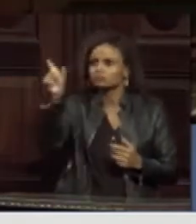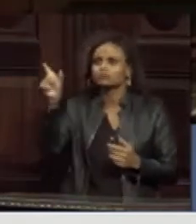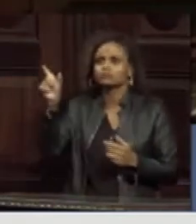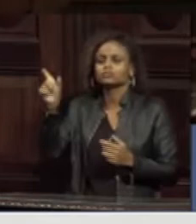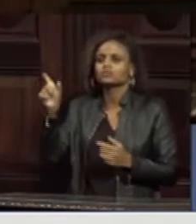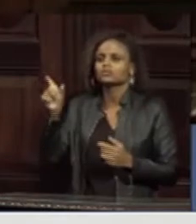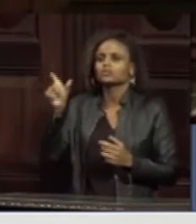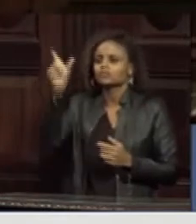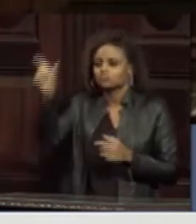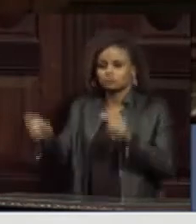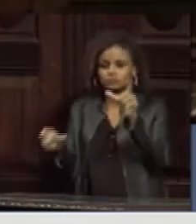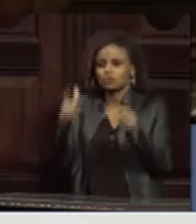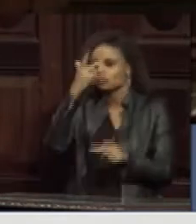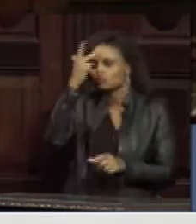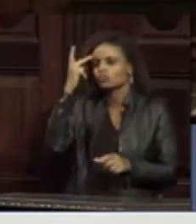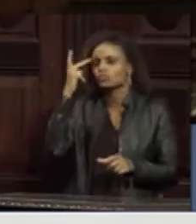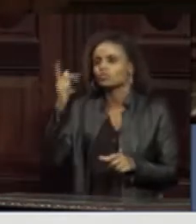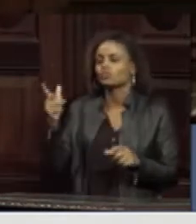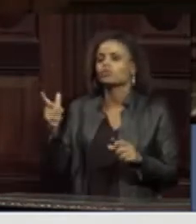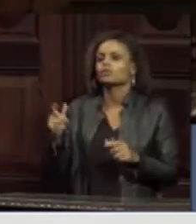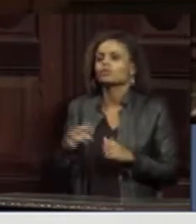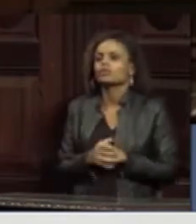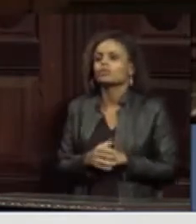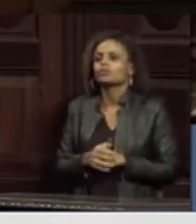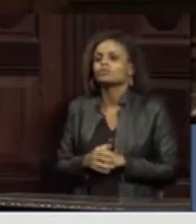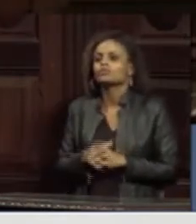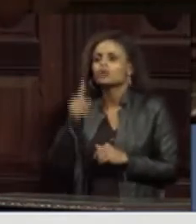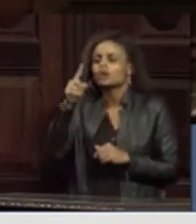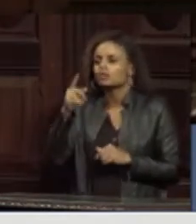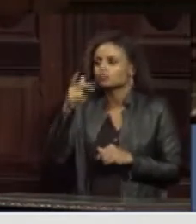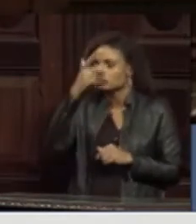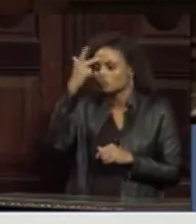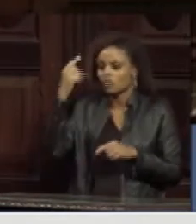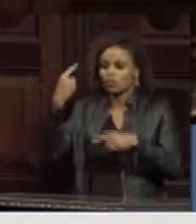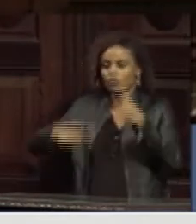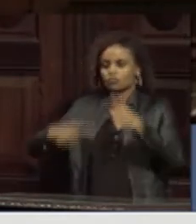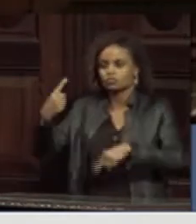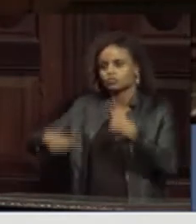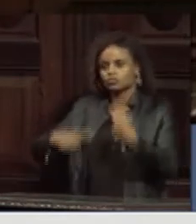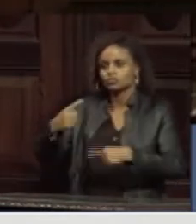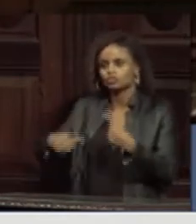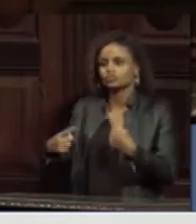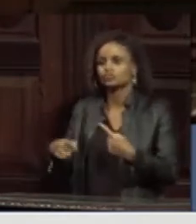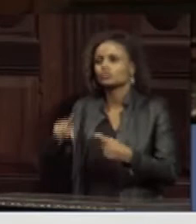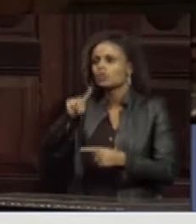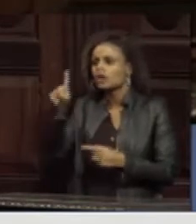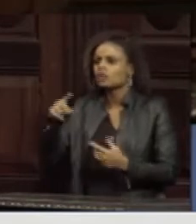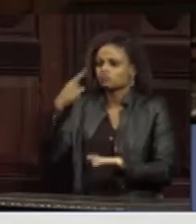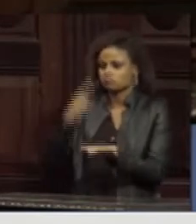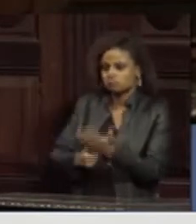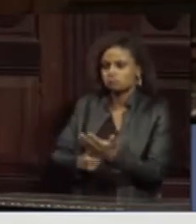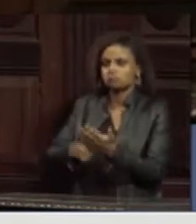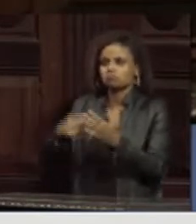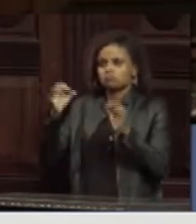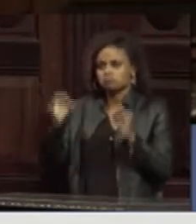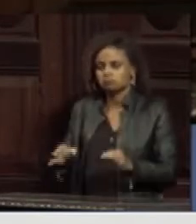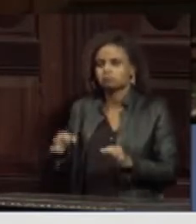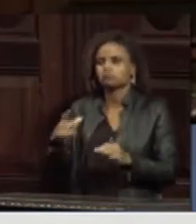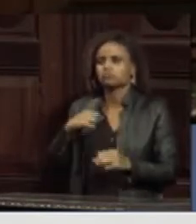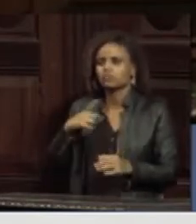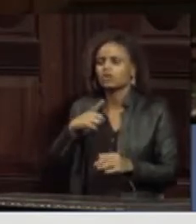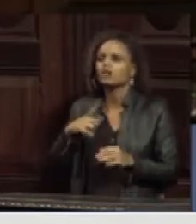pensantes desse país, dos políticos mais comprometidos com as